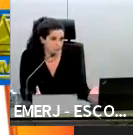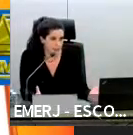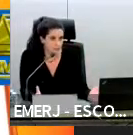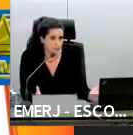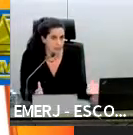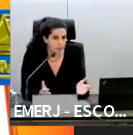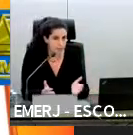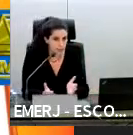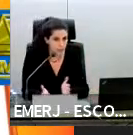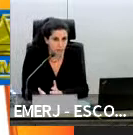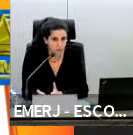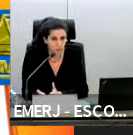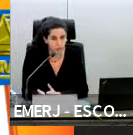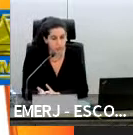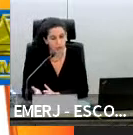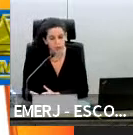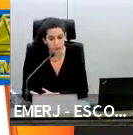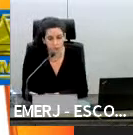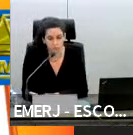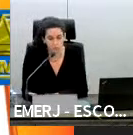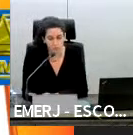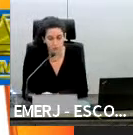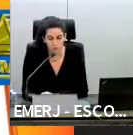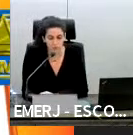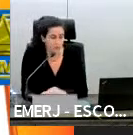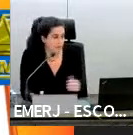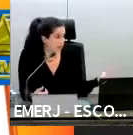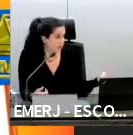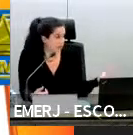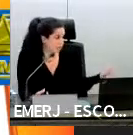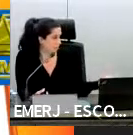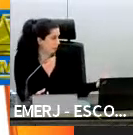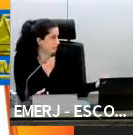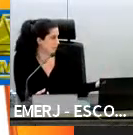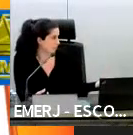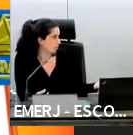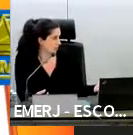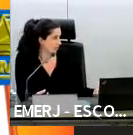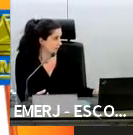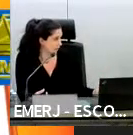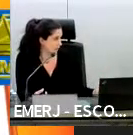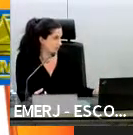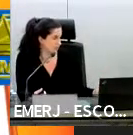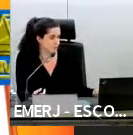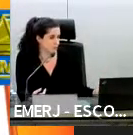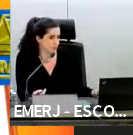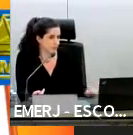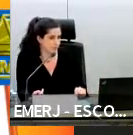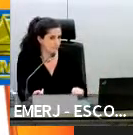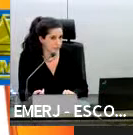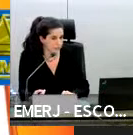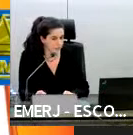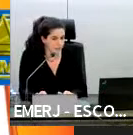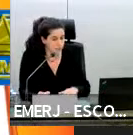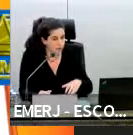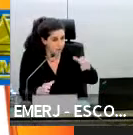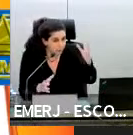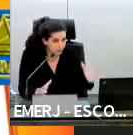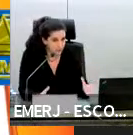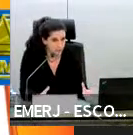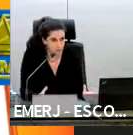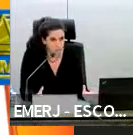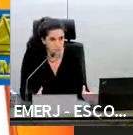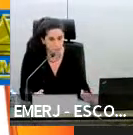Maria da Penha, que lá no seu artigo 8º, que é um dos artigos que a nós mais importa, né, Adriana? Uhum. No livro que a gente escreveu, a gente fez um